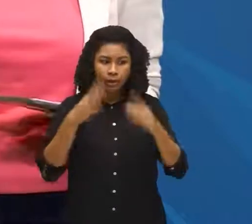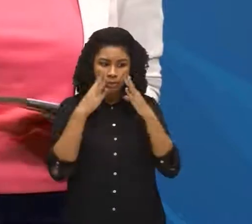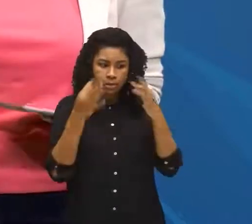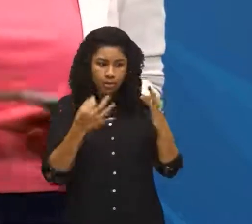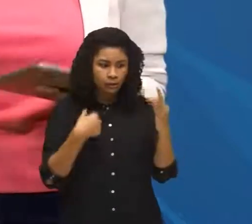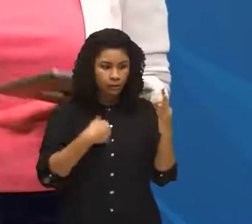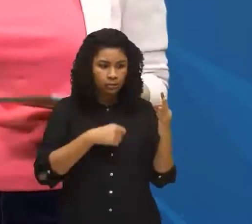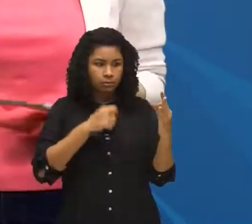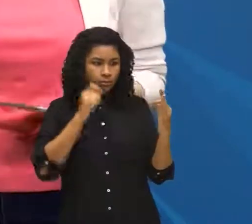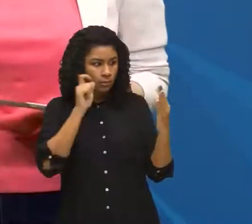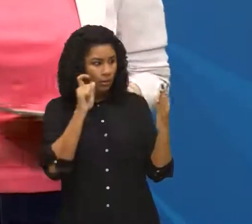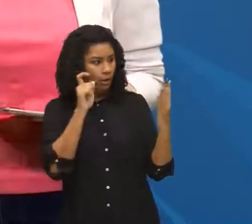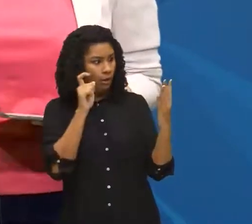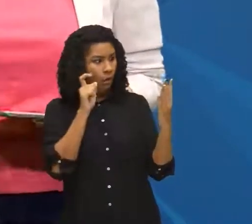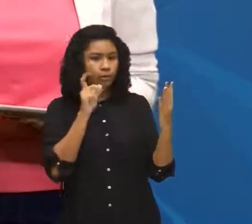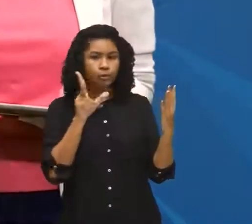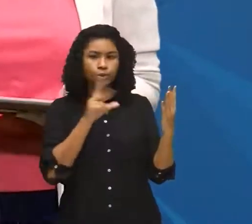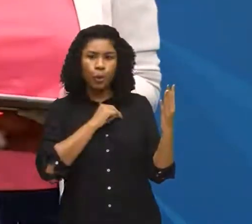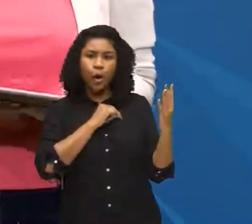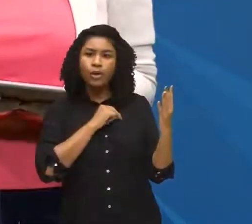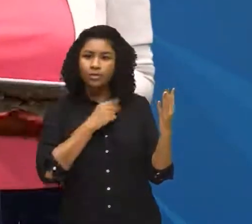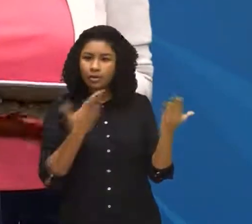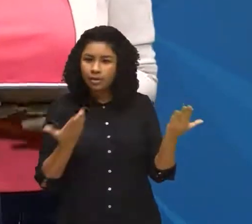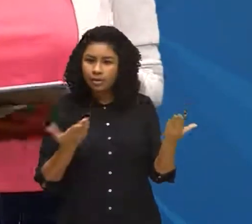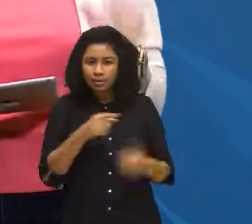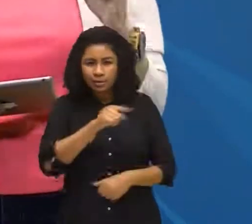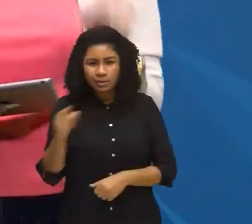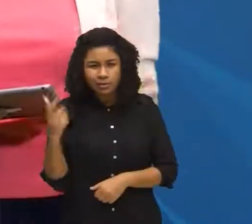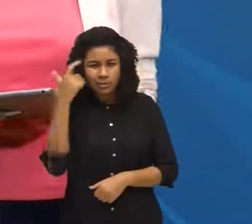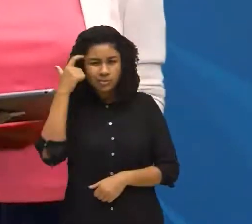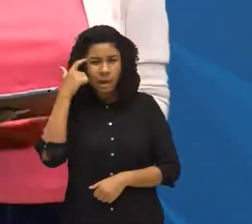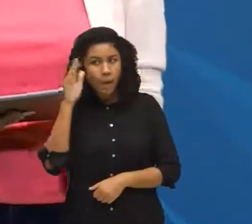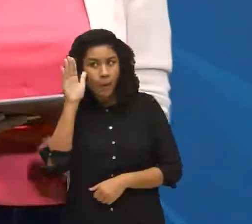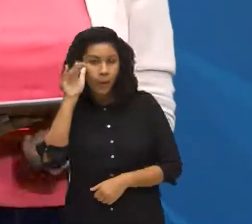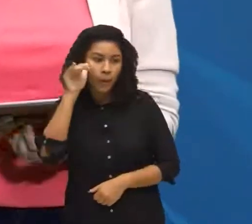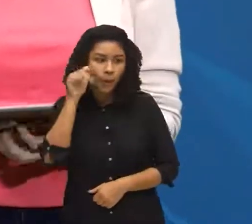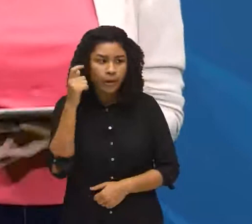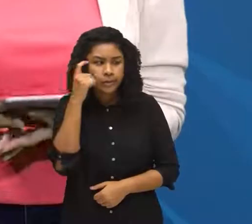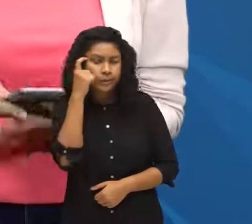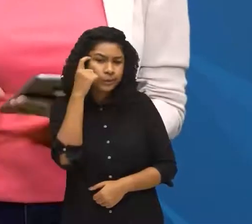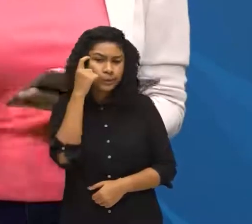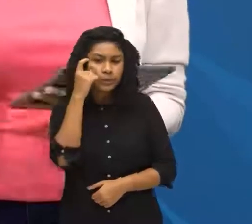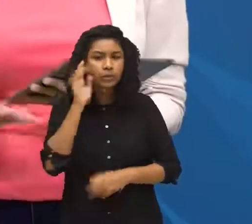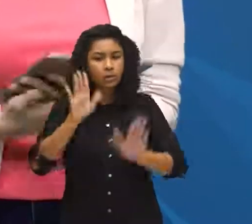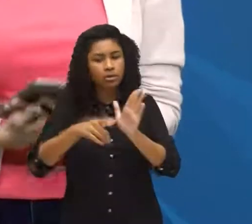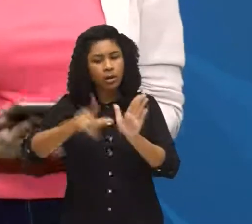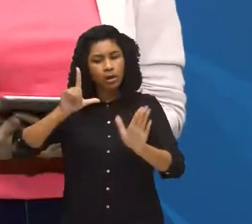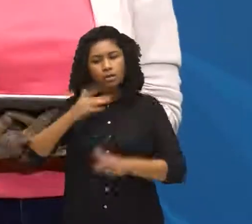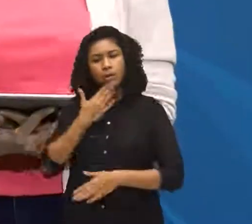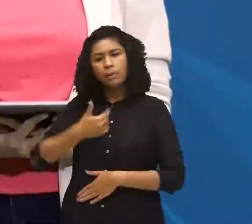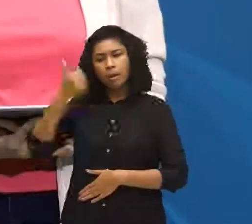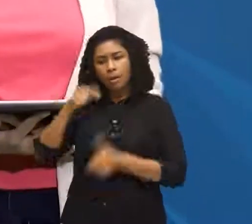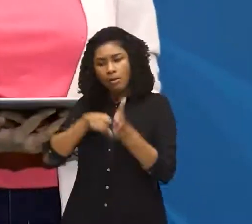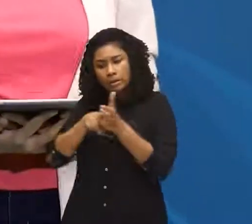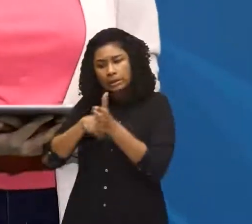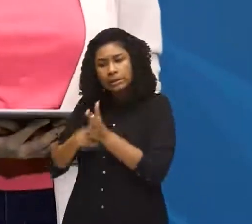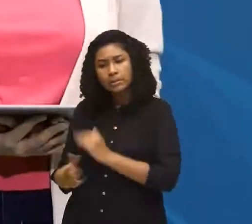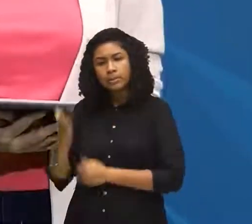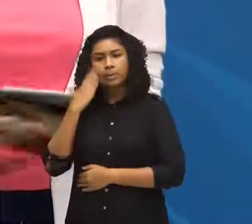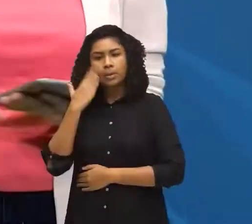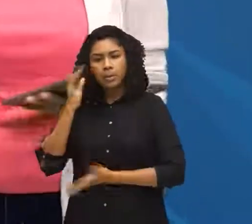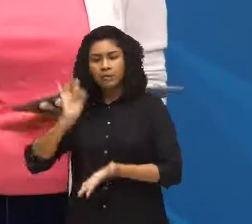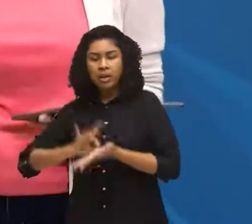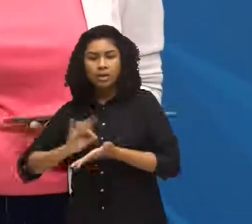Achou curioso? Realmente, né? A gente fica ali na dúvida, mas o importante é checar. Aí você deve estar se perguntando, mas